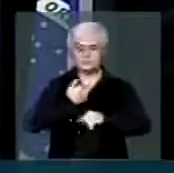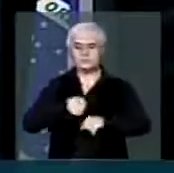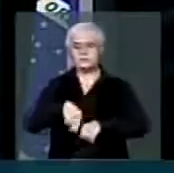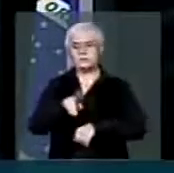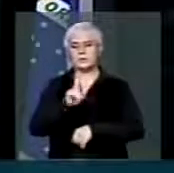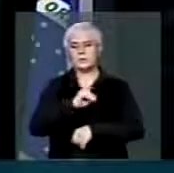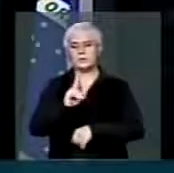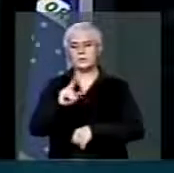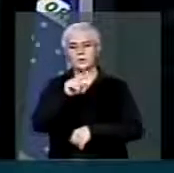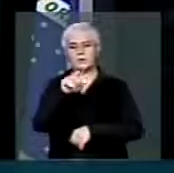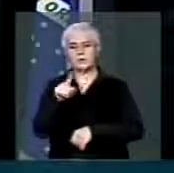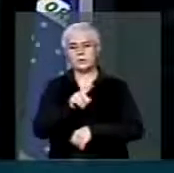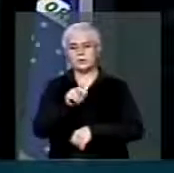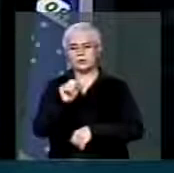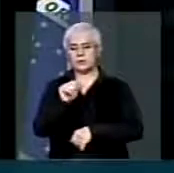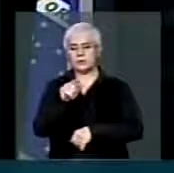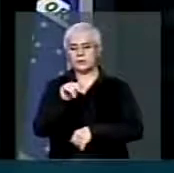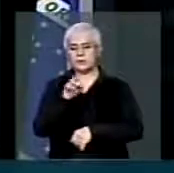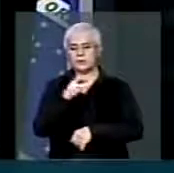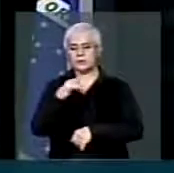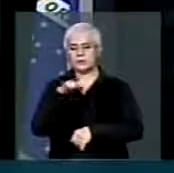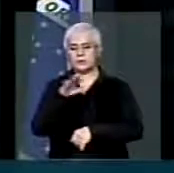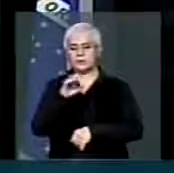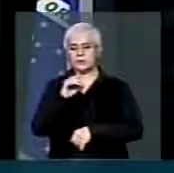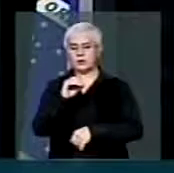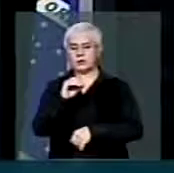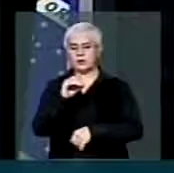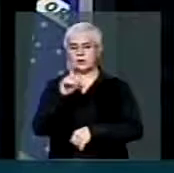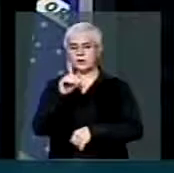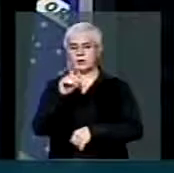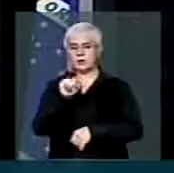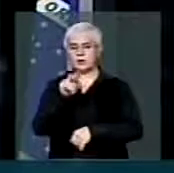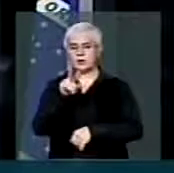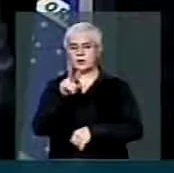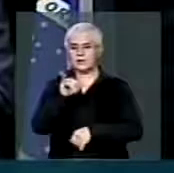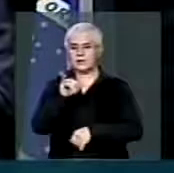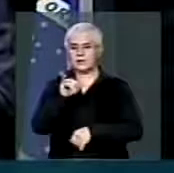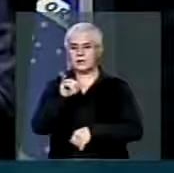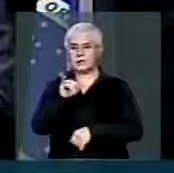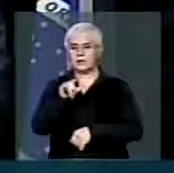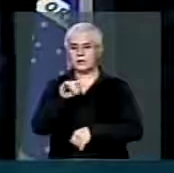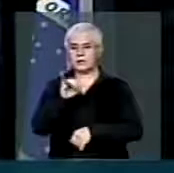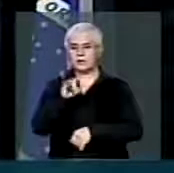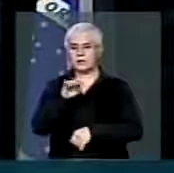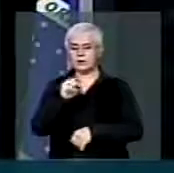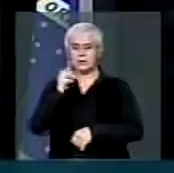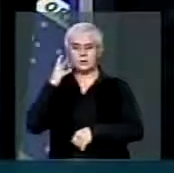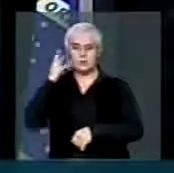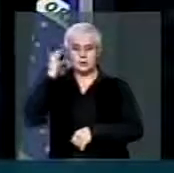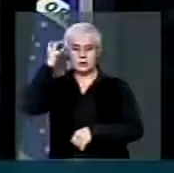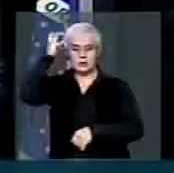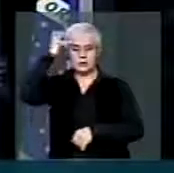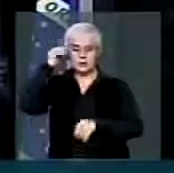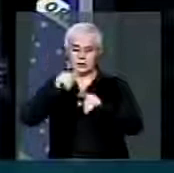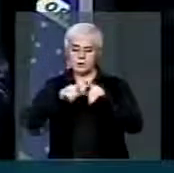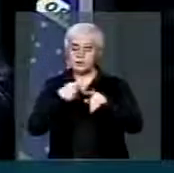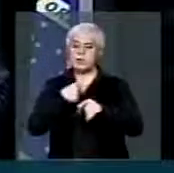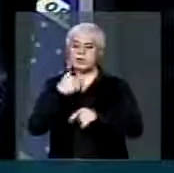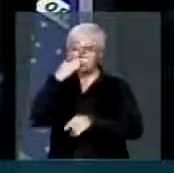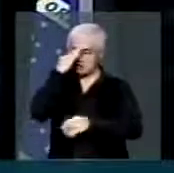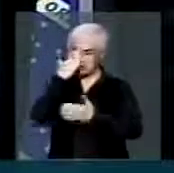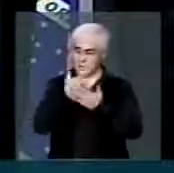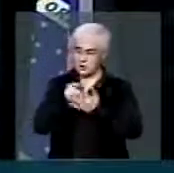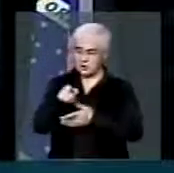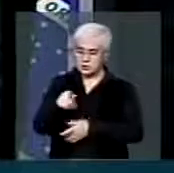zagueiro Davi Luiz. Mas eu tenho certeza que ela é uma adolescente muito